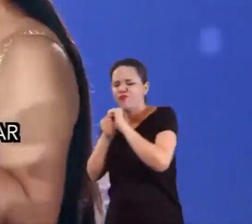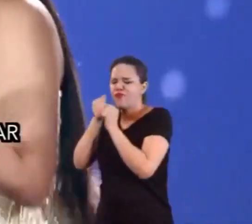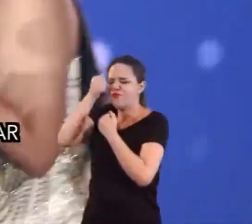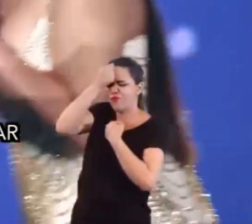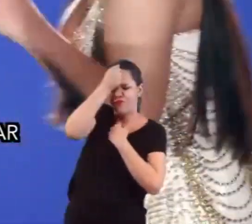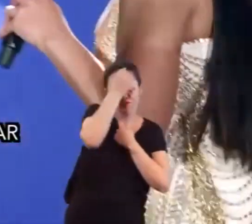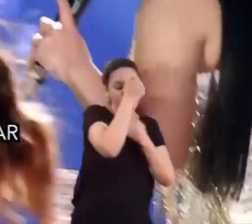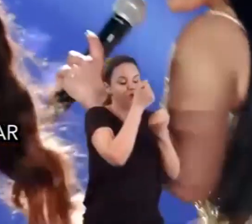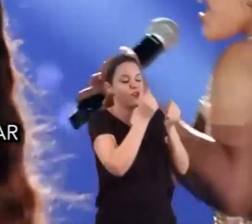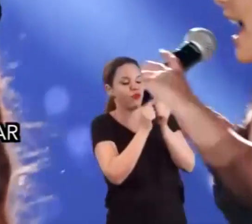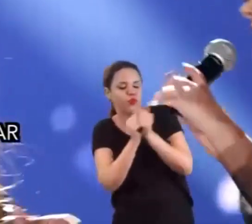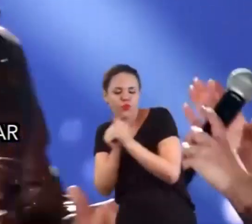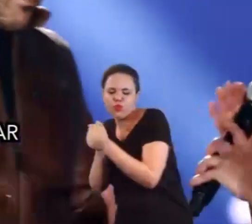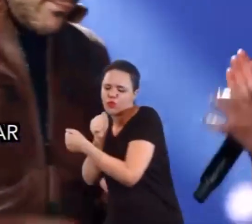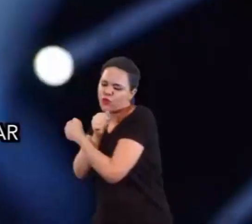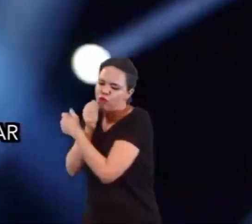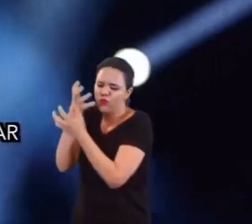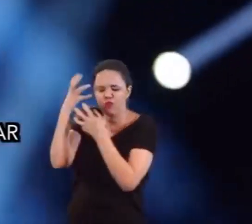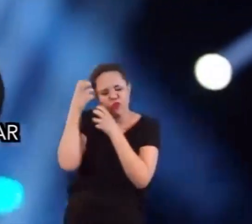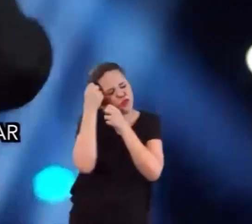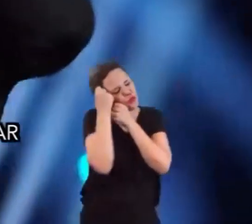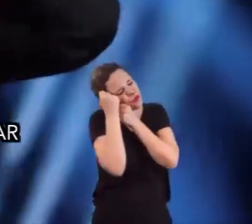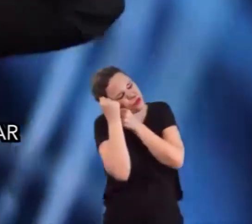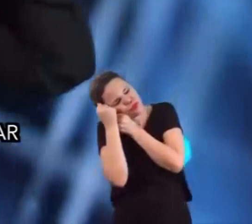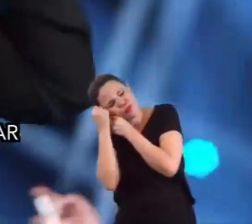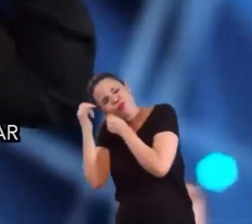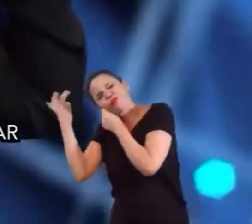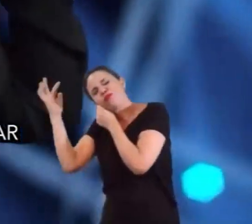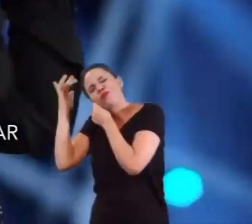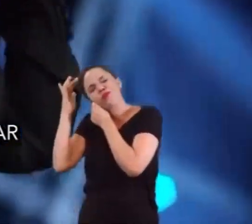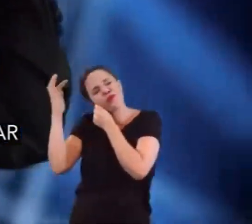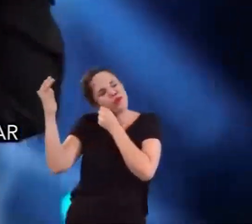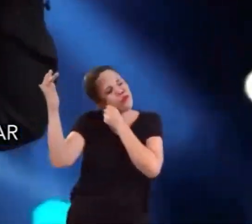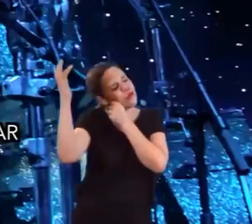ver. E nos seus braços dormir e